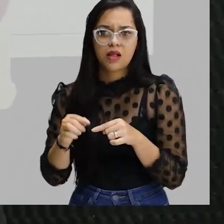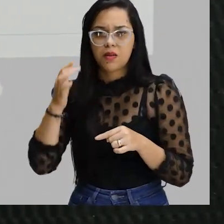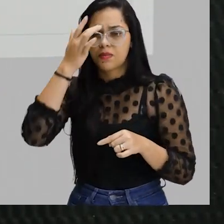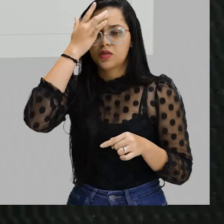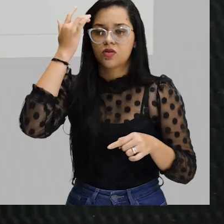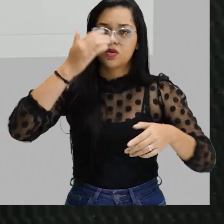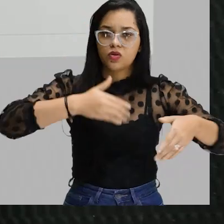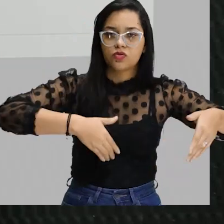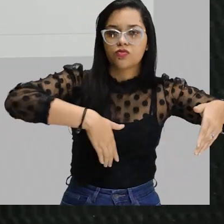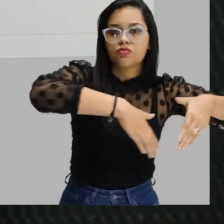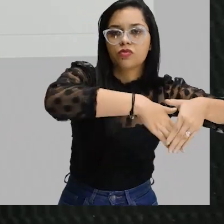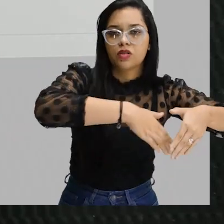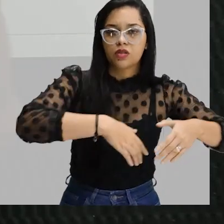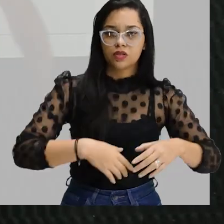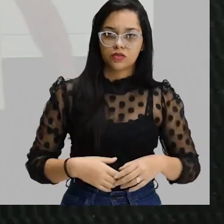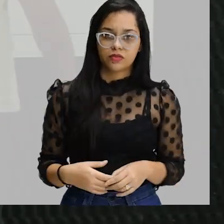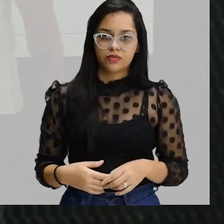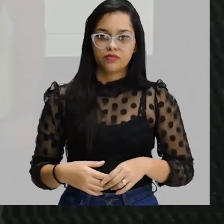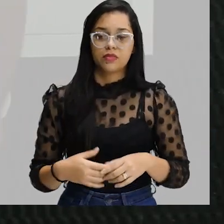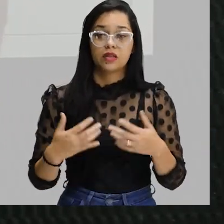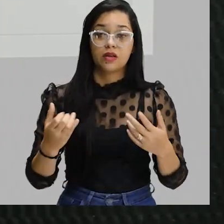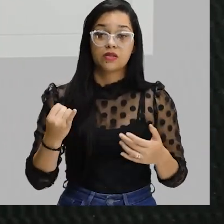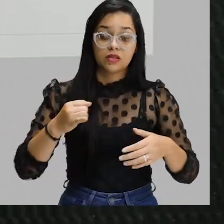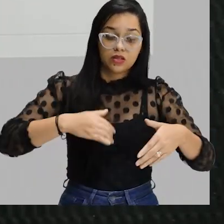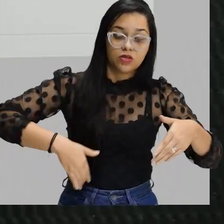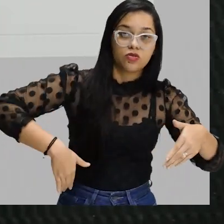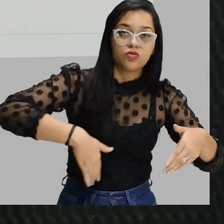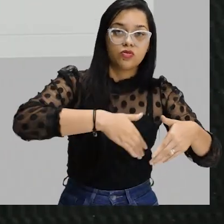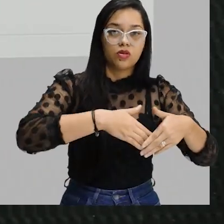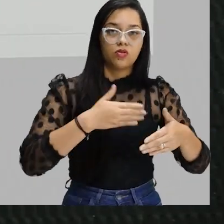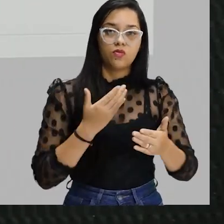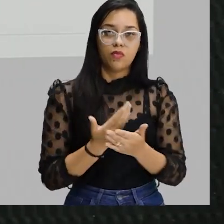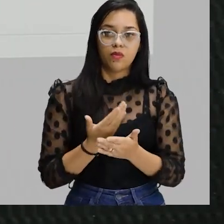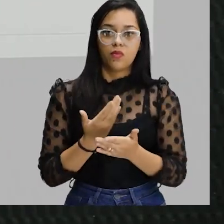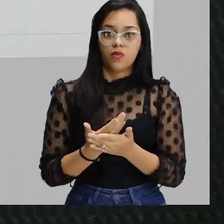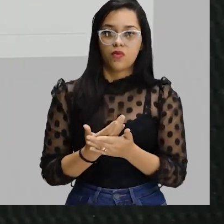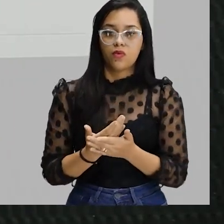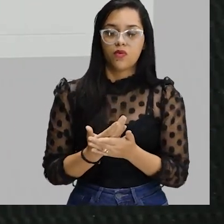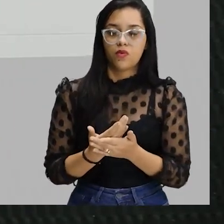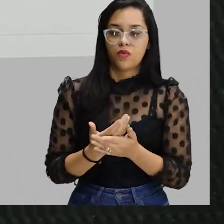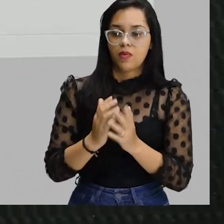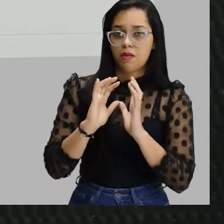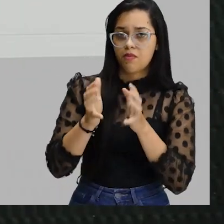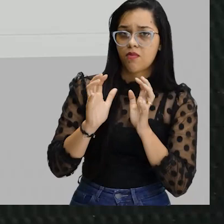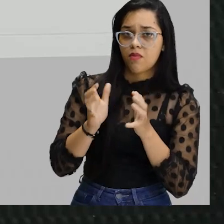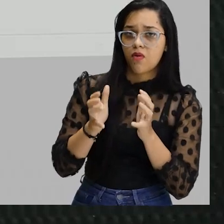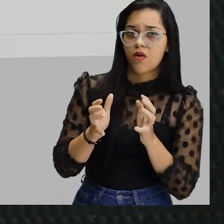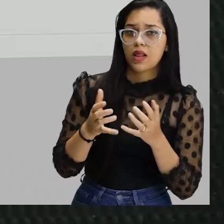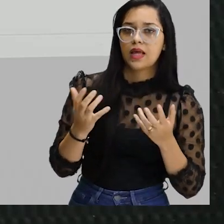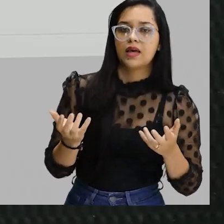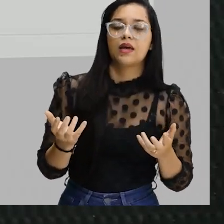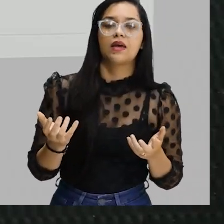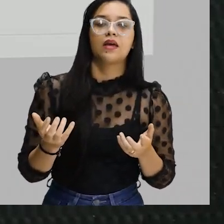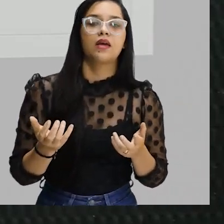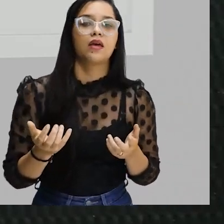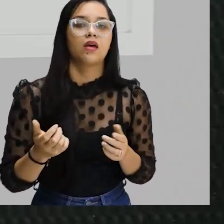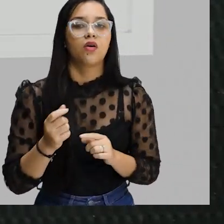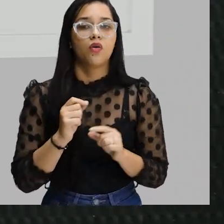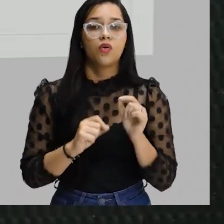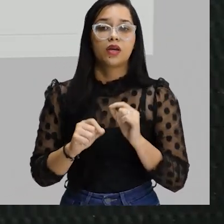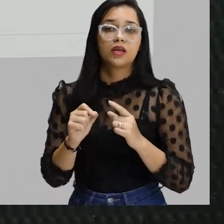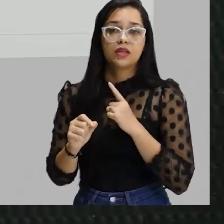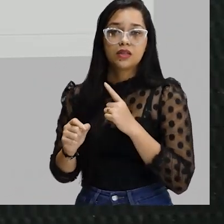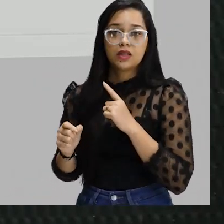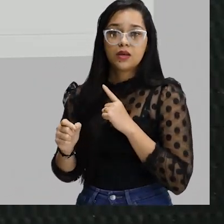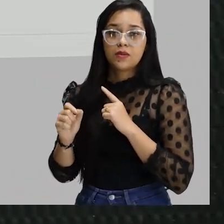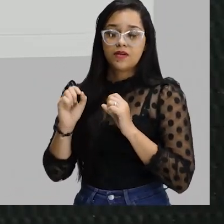pessoa chutando uma bola, ok? Então, se ela vai chutando uma bola, e essa bola ela vai, né,